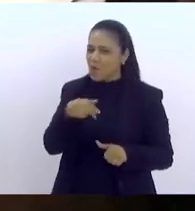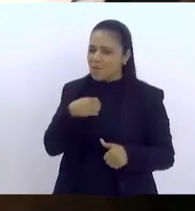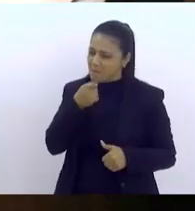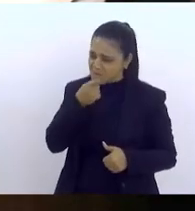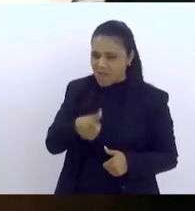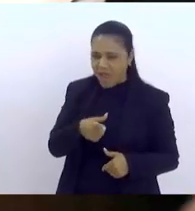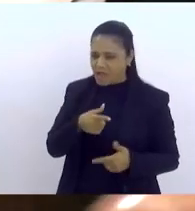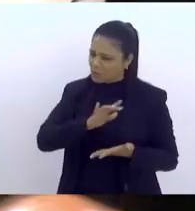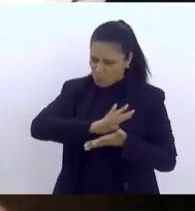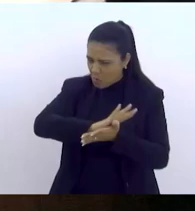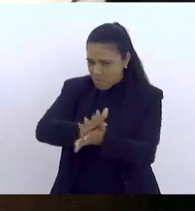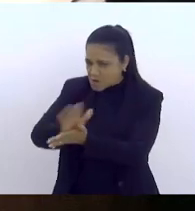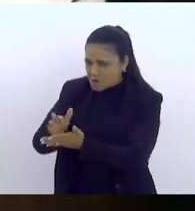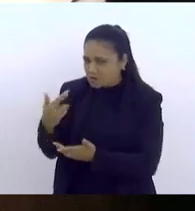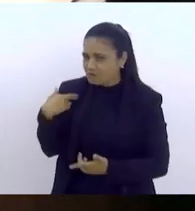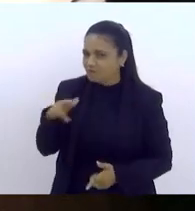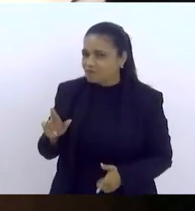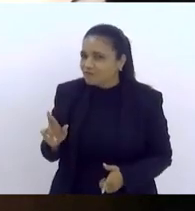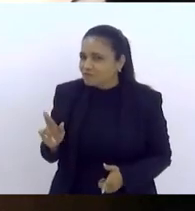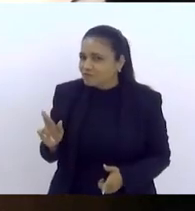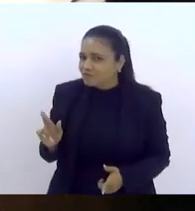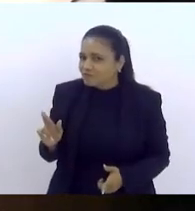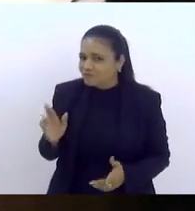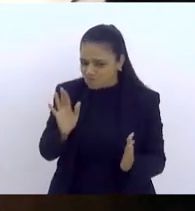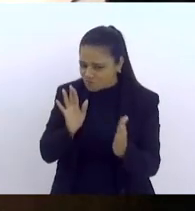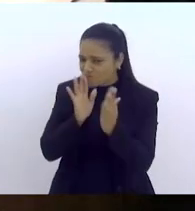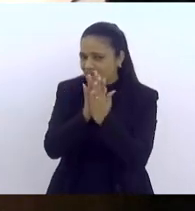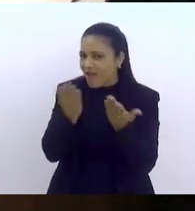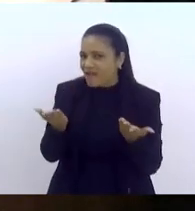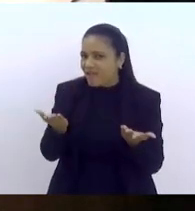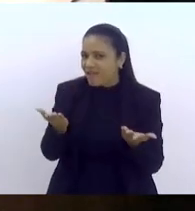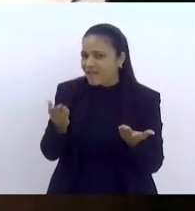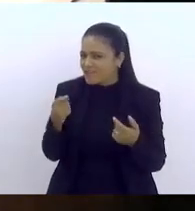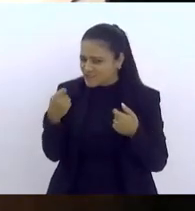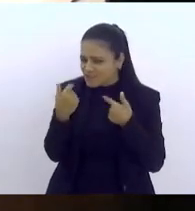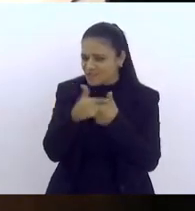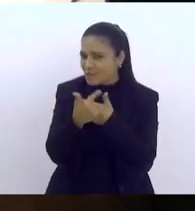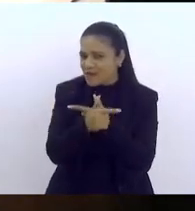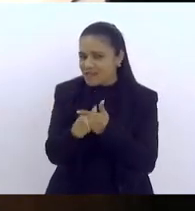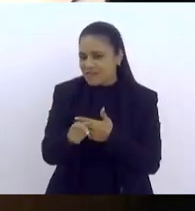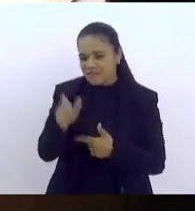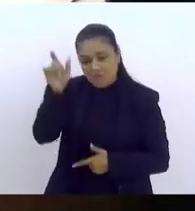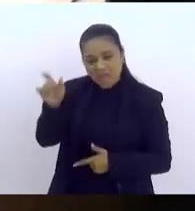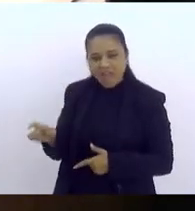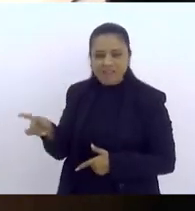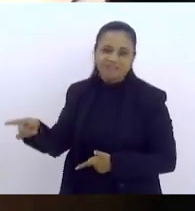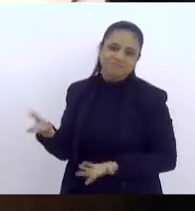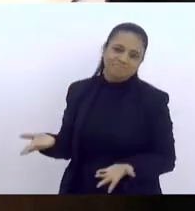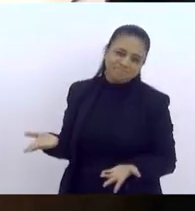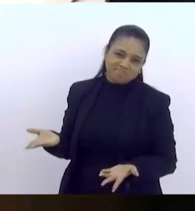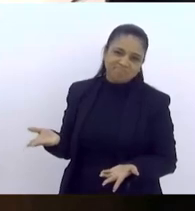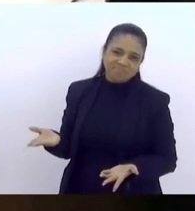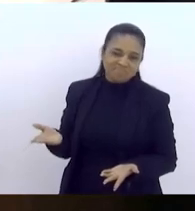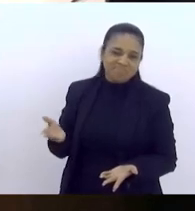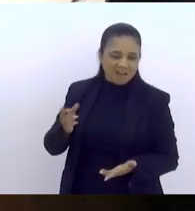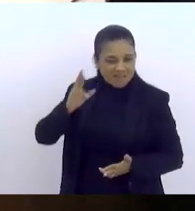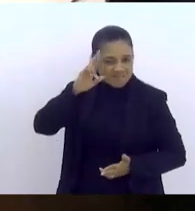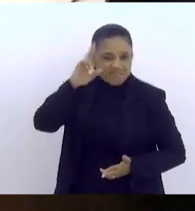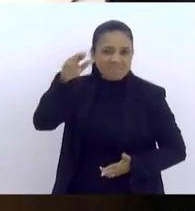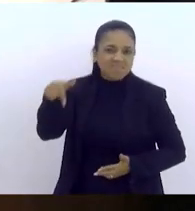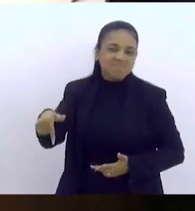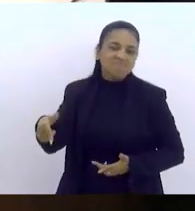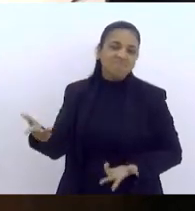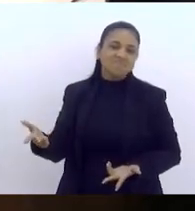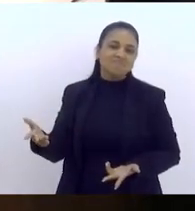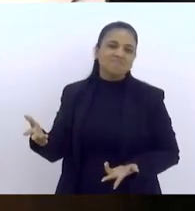como preconceito religioso, isso não é encarado como zombaria, porque vem deles. Eles são os detentores dos